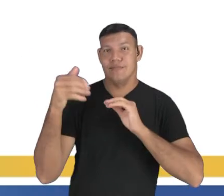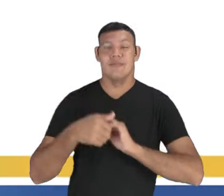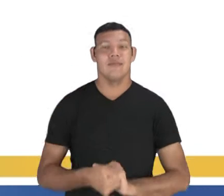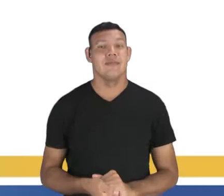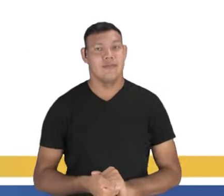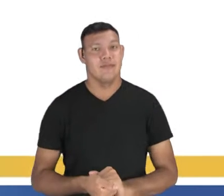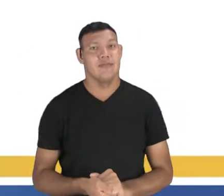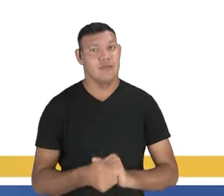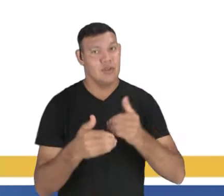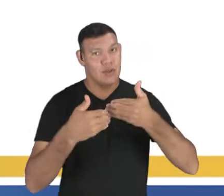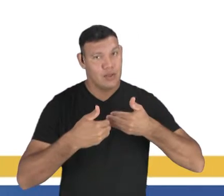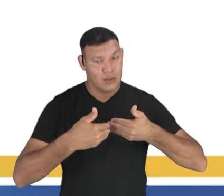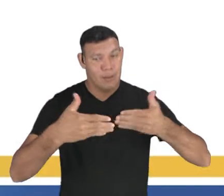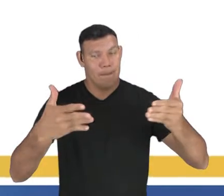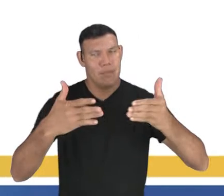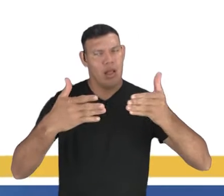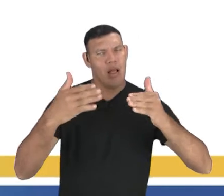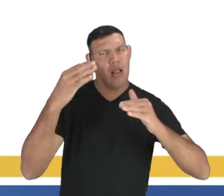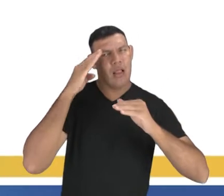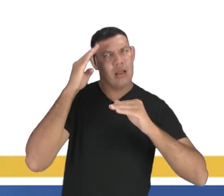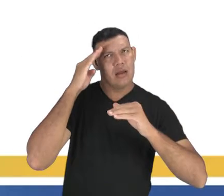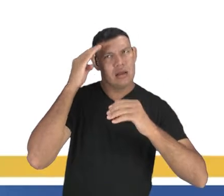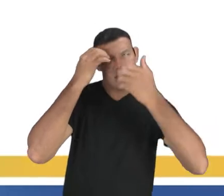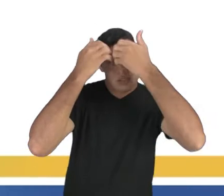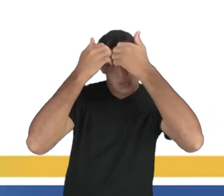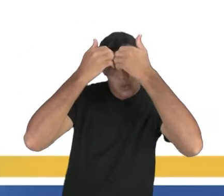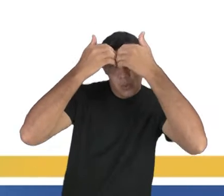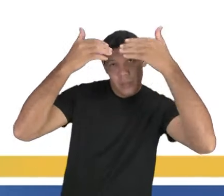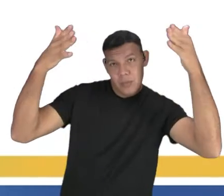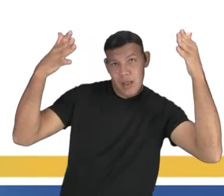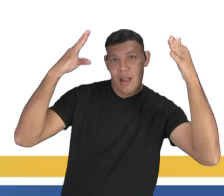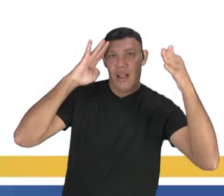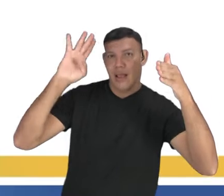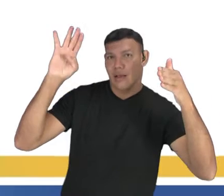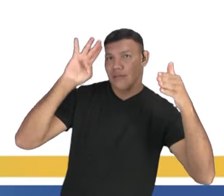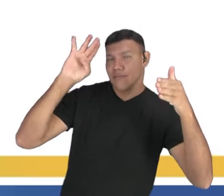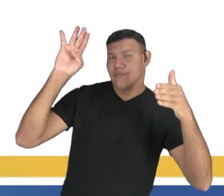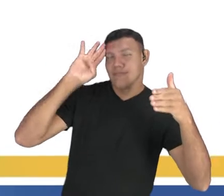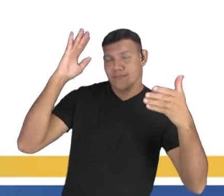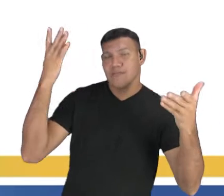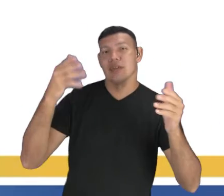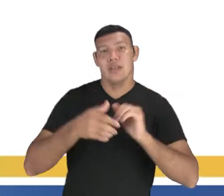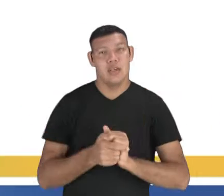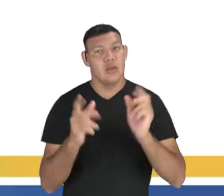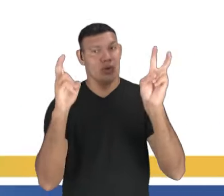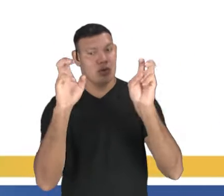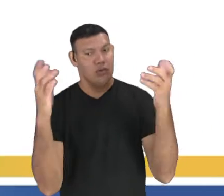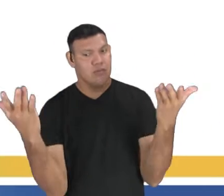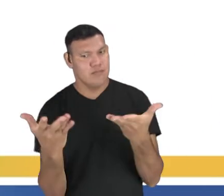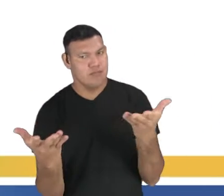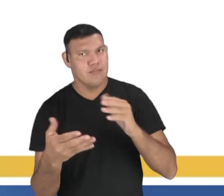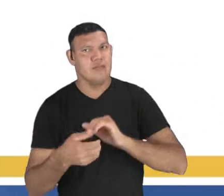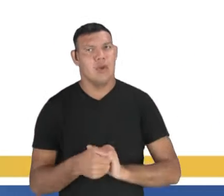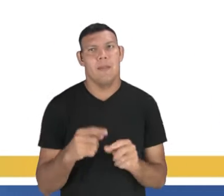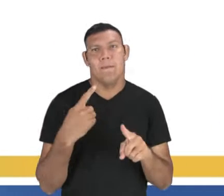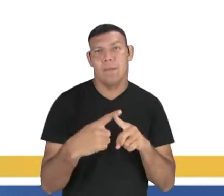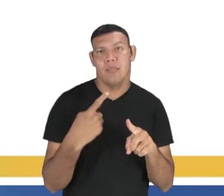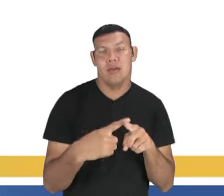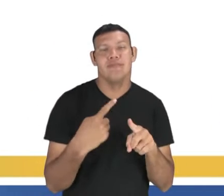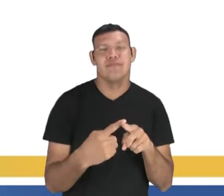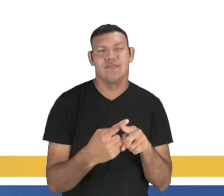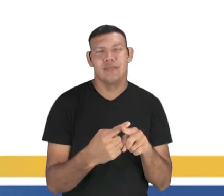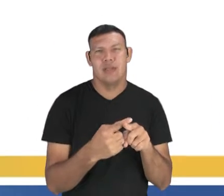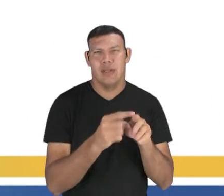para abrir o nosso pensamento para o assunto que nós vamos tratar, tá bom? Porque o processo